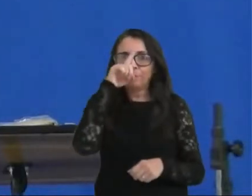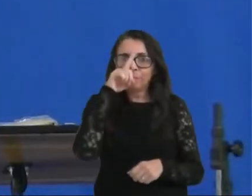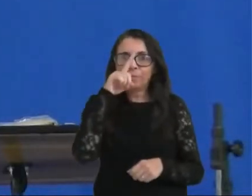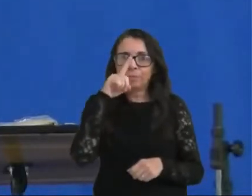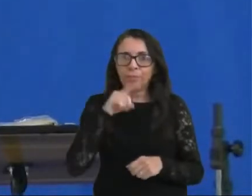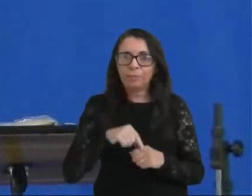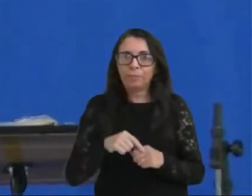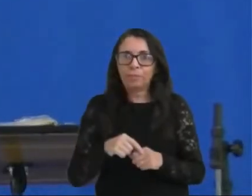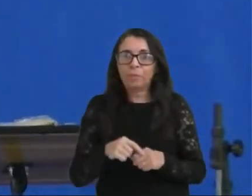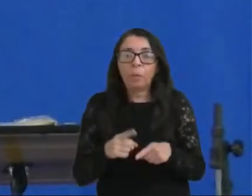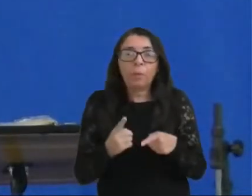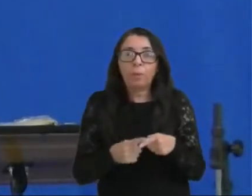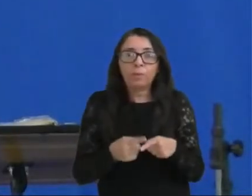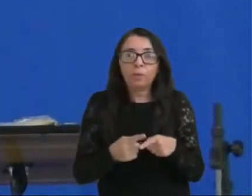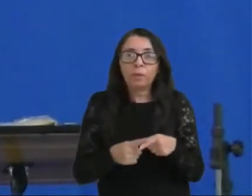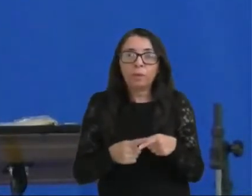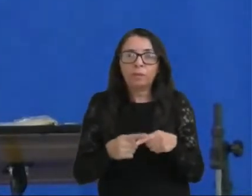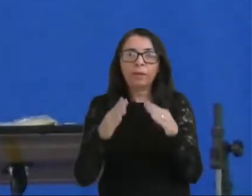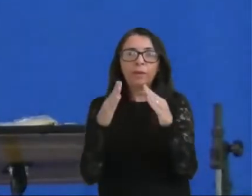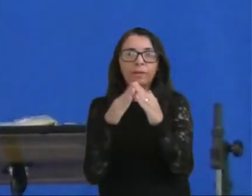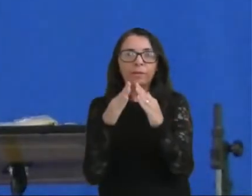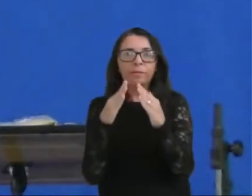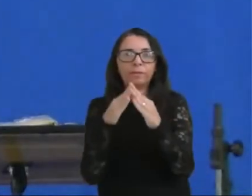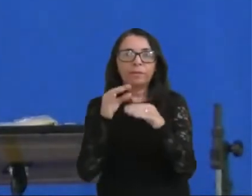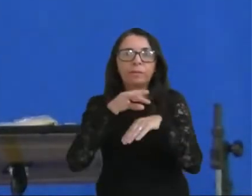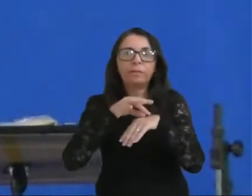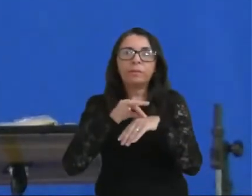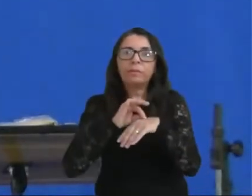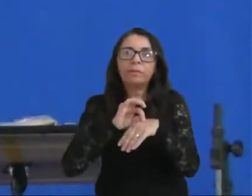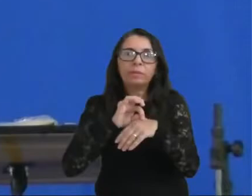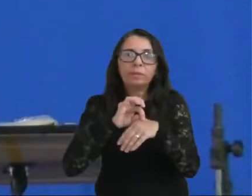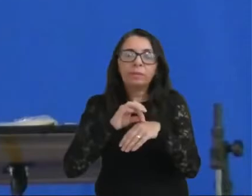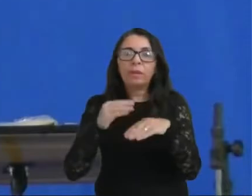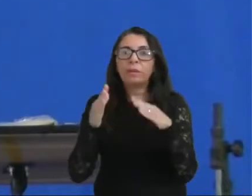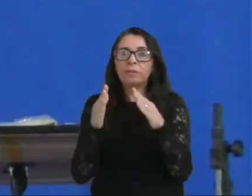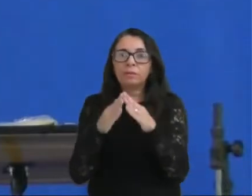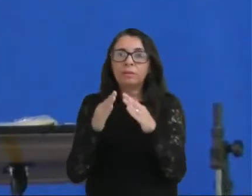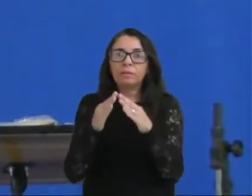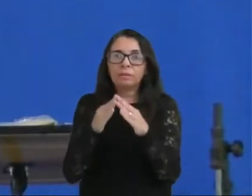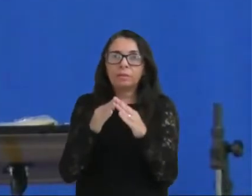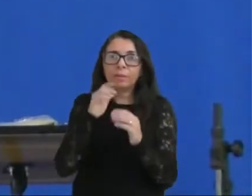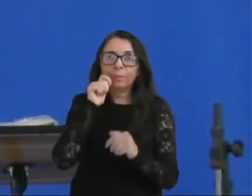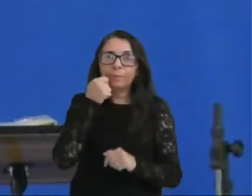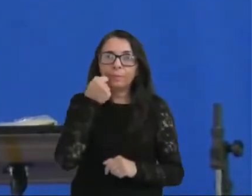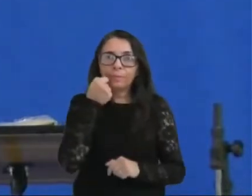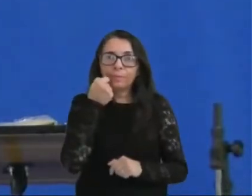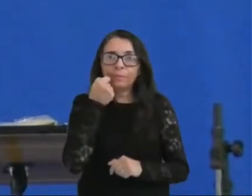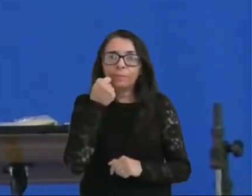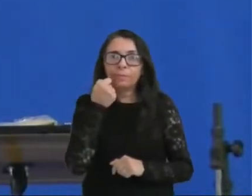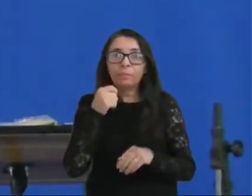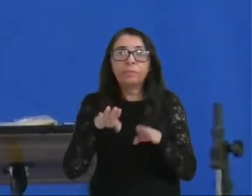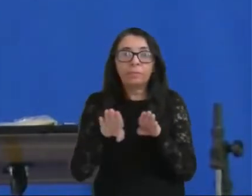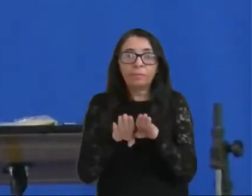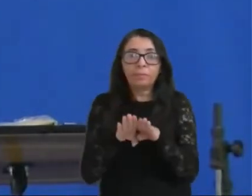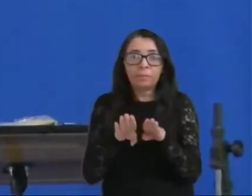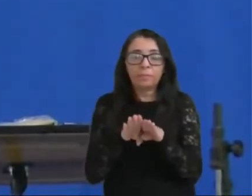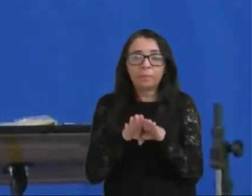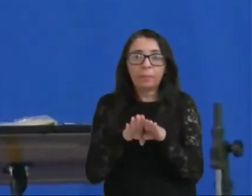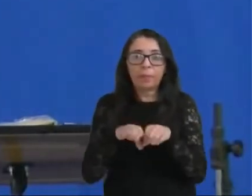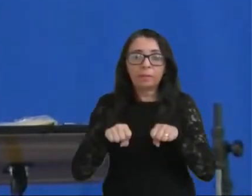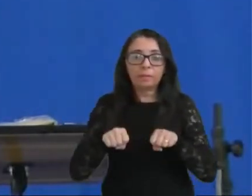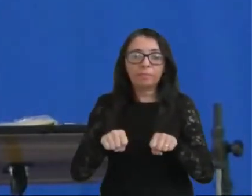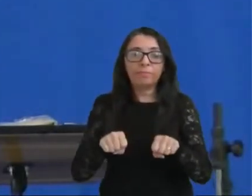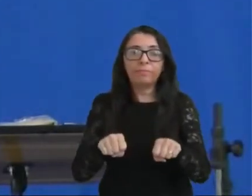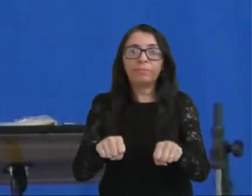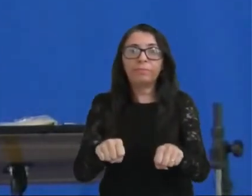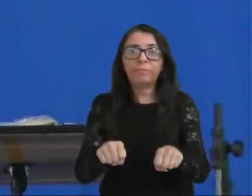ficar pensando, isso é realmente, todas as pessoas serão contaminadas, mas vamos tomar cuidado. Enquanto não sai